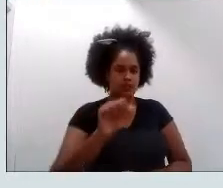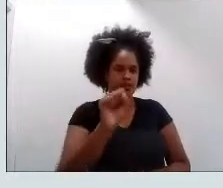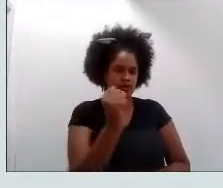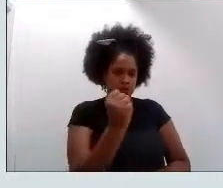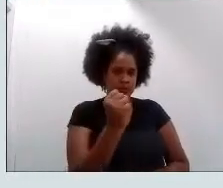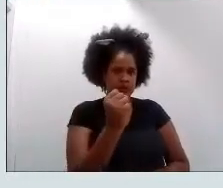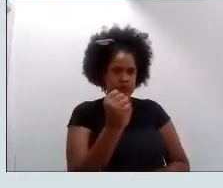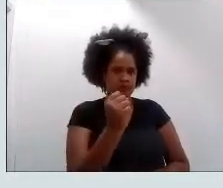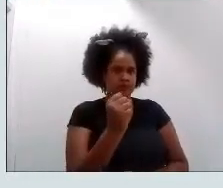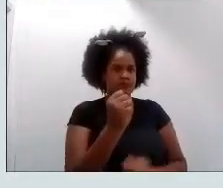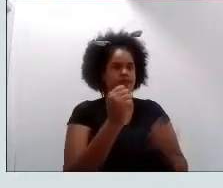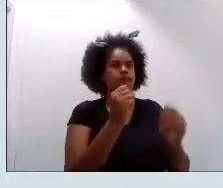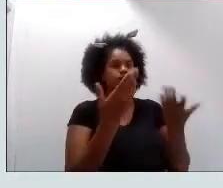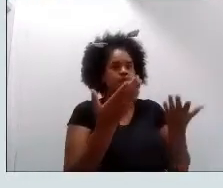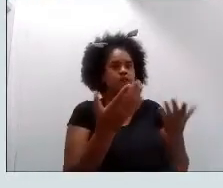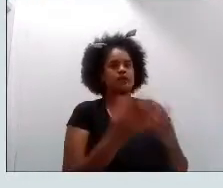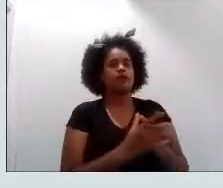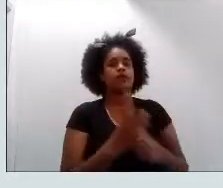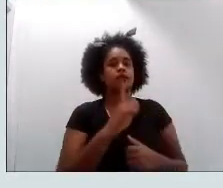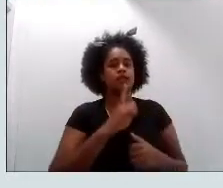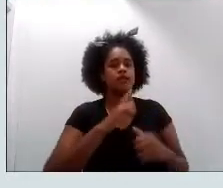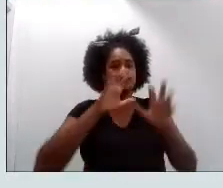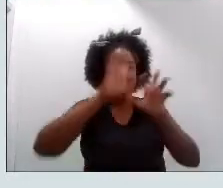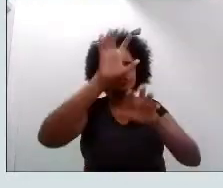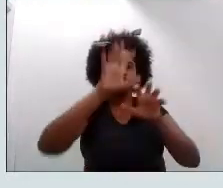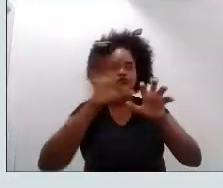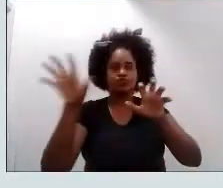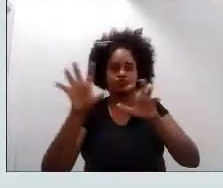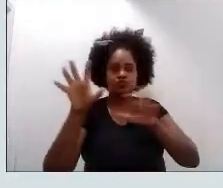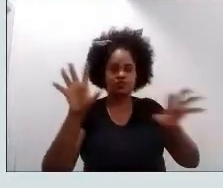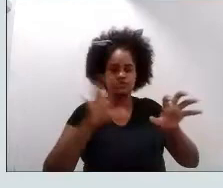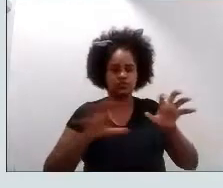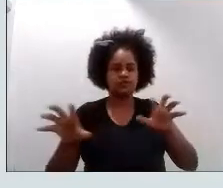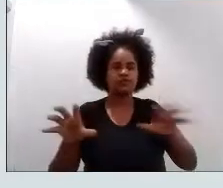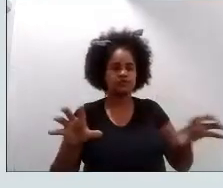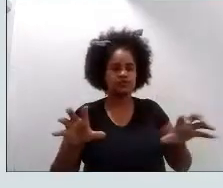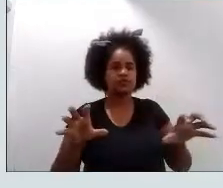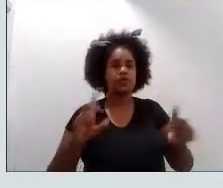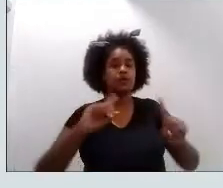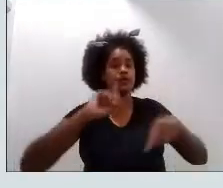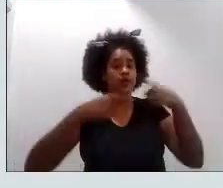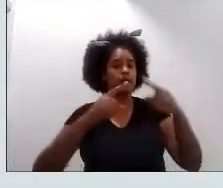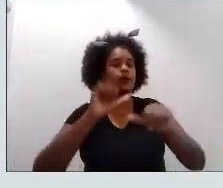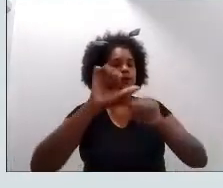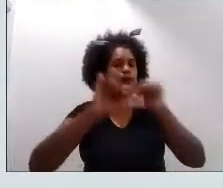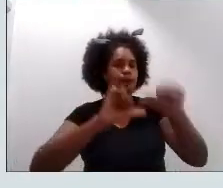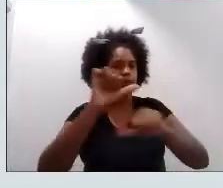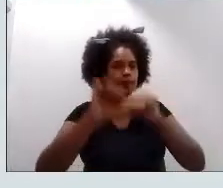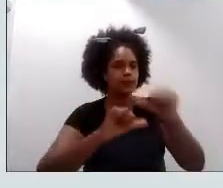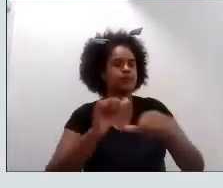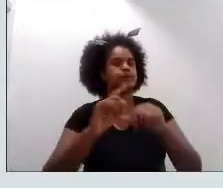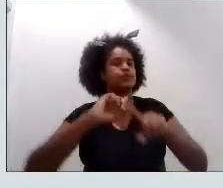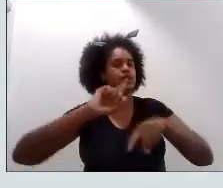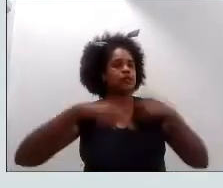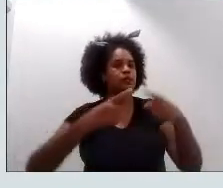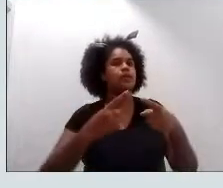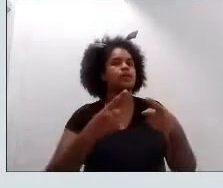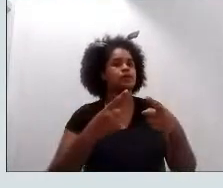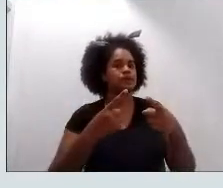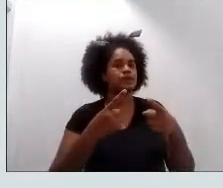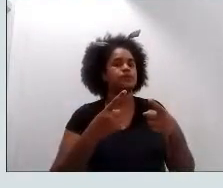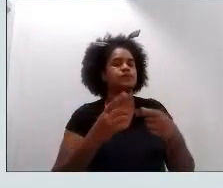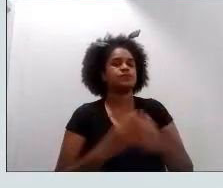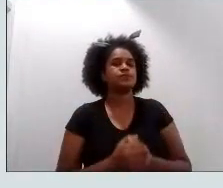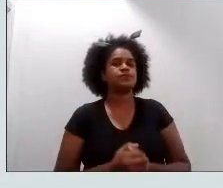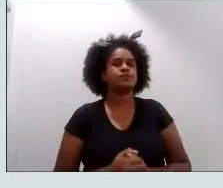a partir também da divisão do Tratado de Tordesilhas. Veja que depois, posteriormente, se vai andando um pouquinho essa